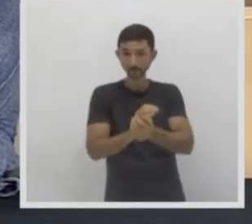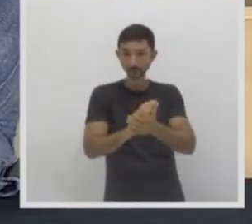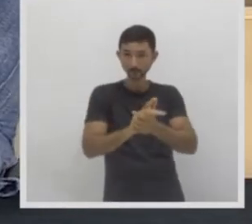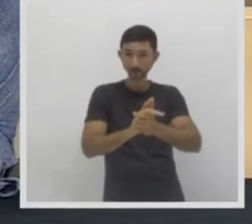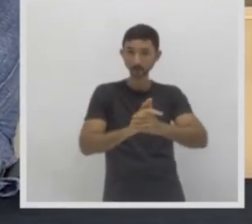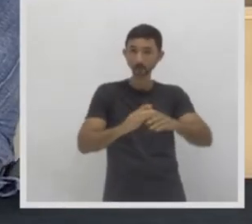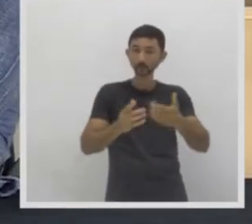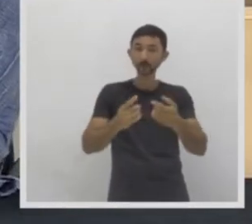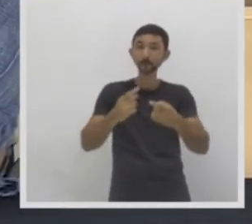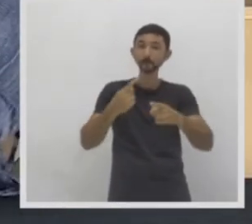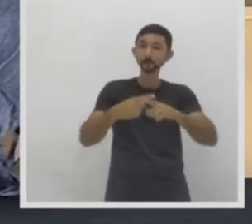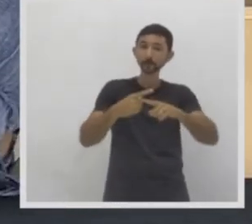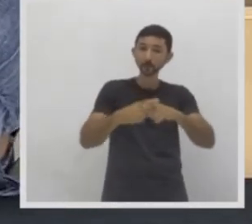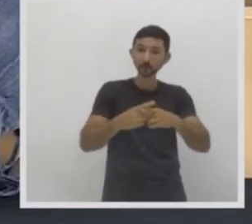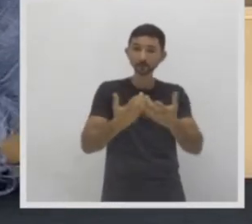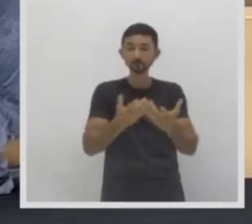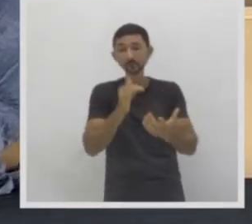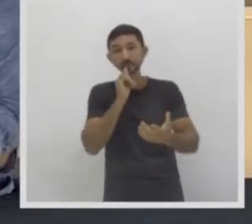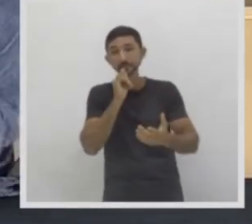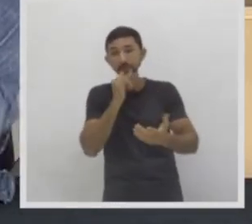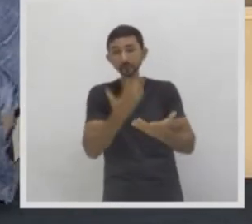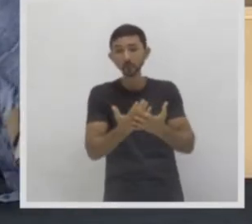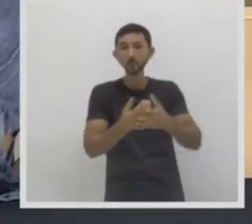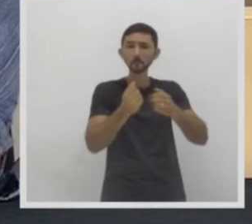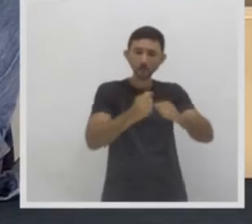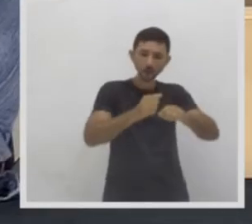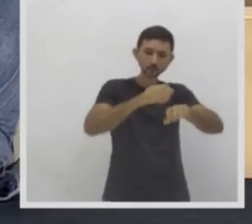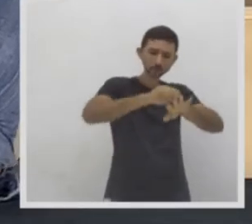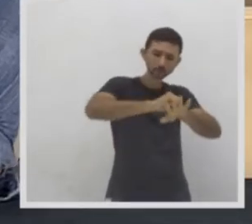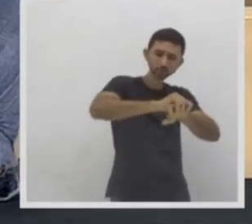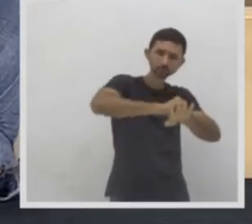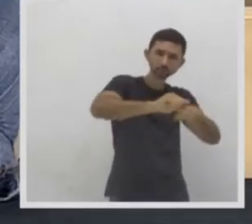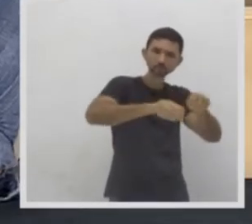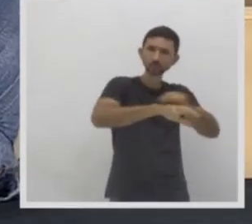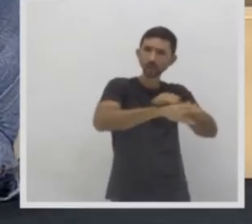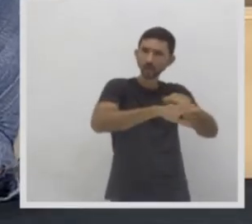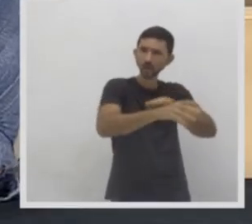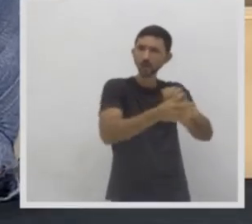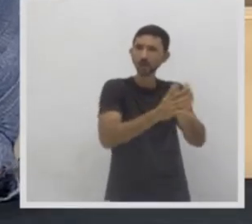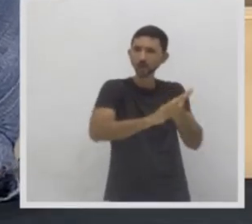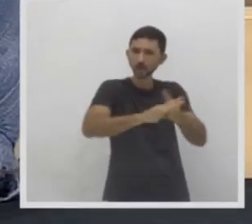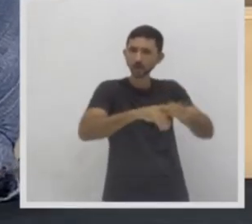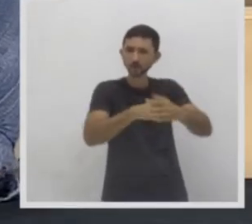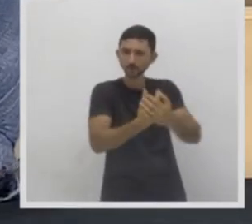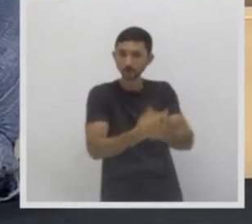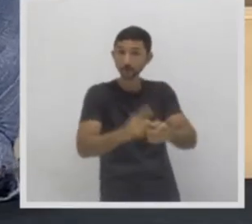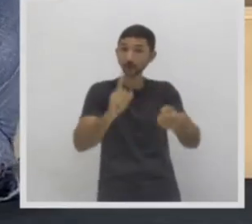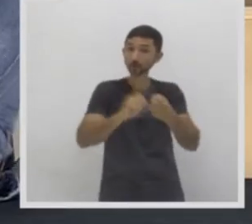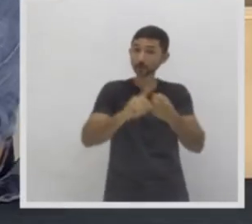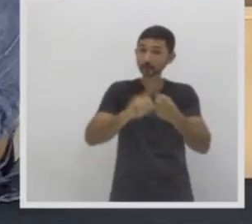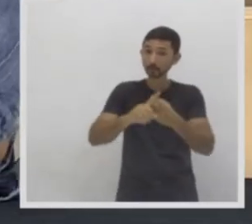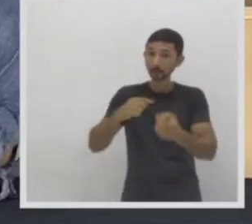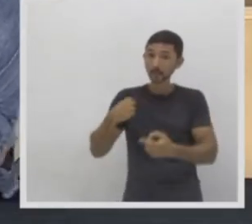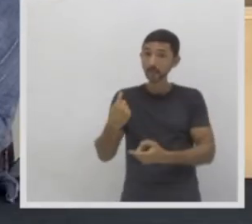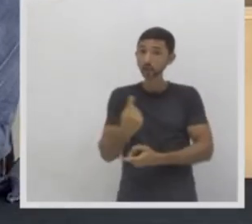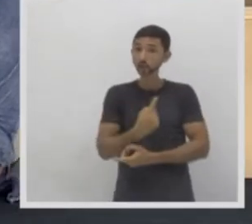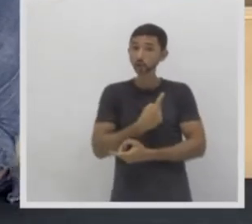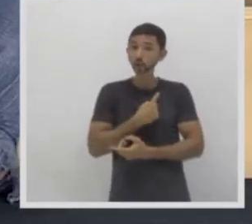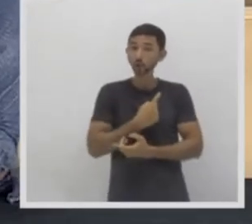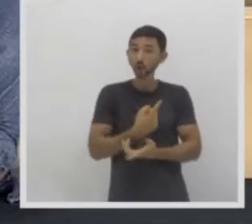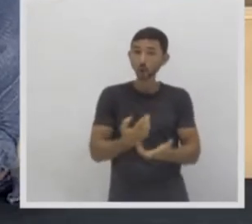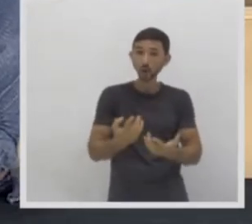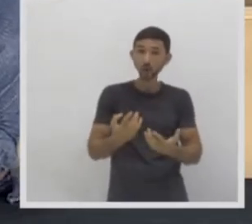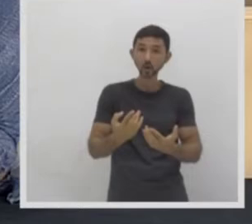que nós podemos tanto lavar as mãos como nós temos responsabilidade sobre ela. Quando você chega com a